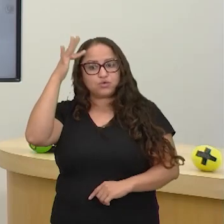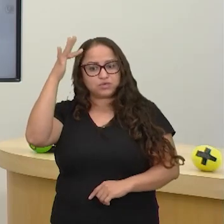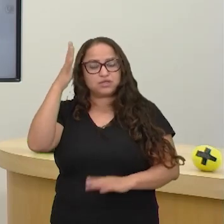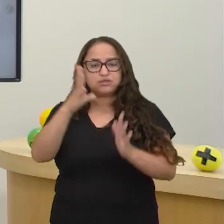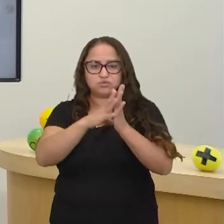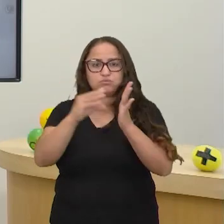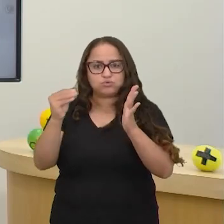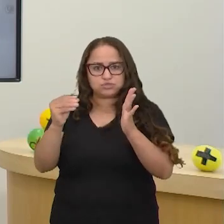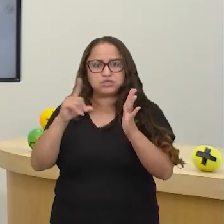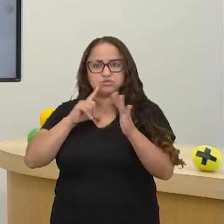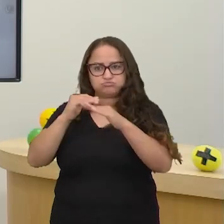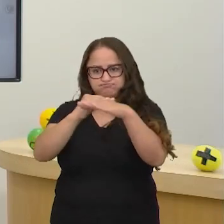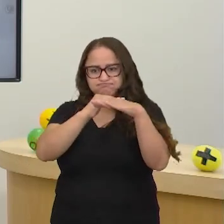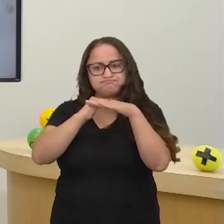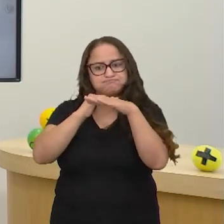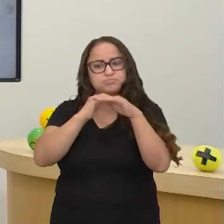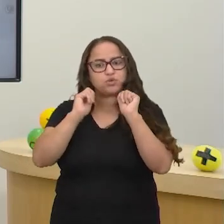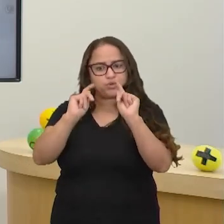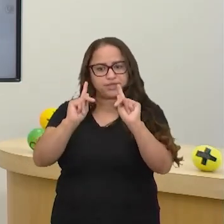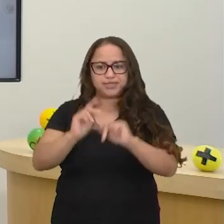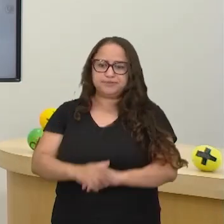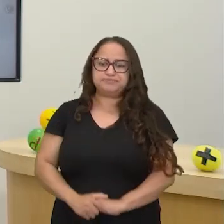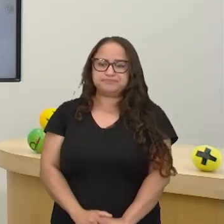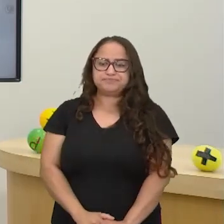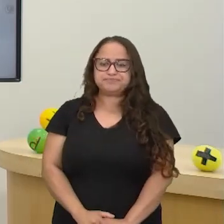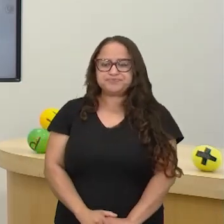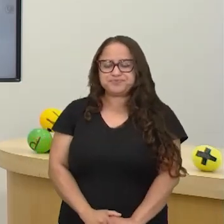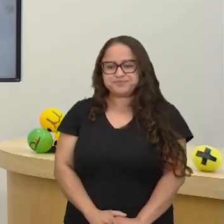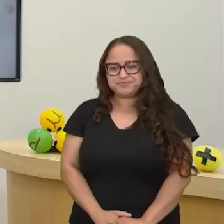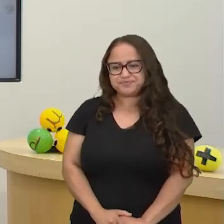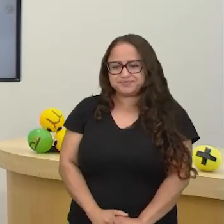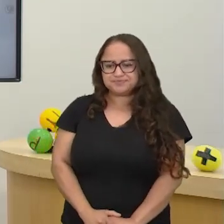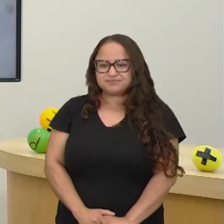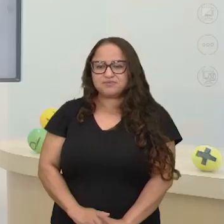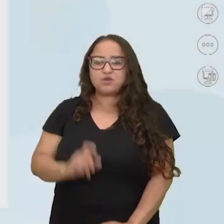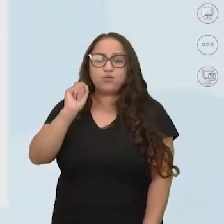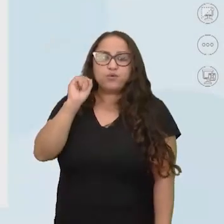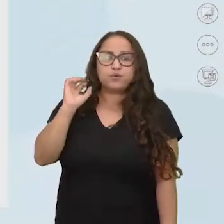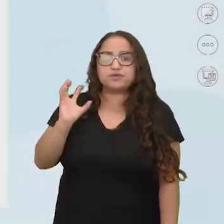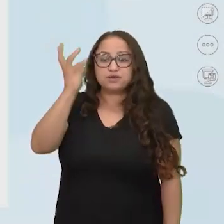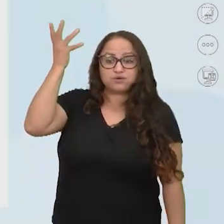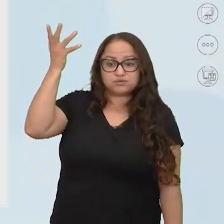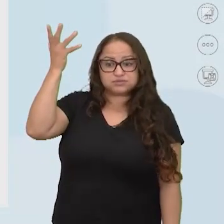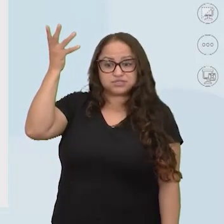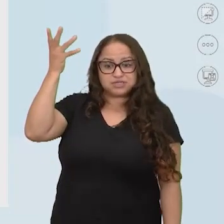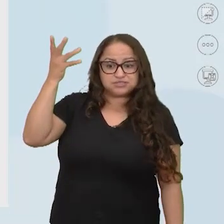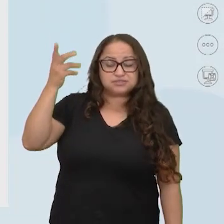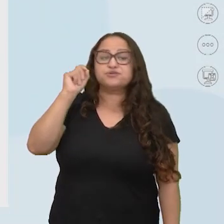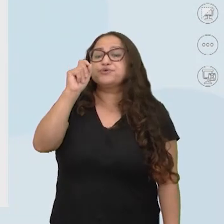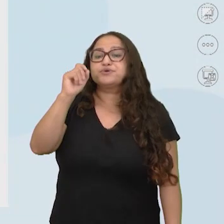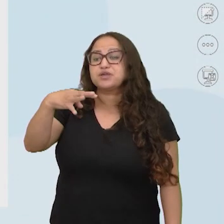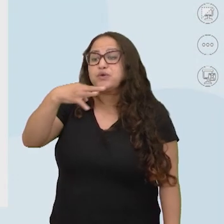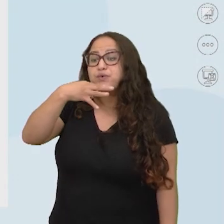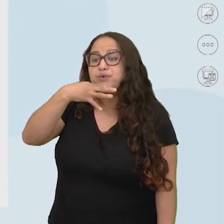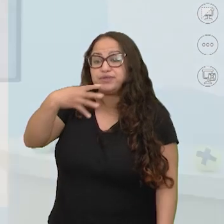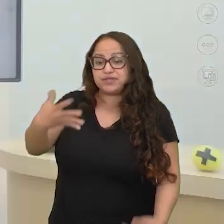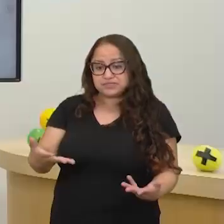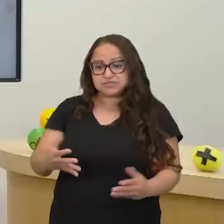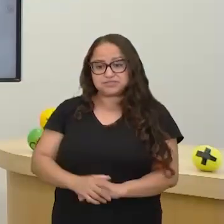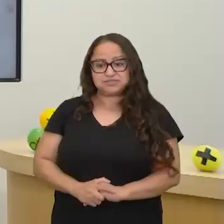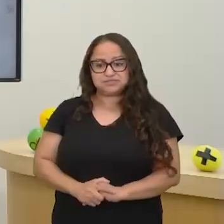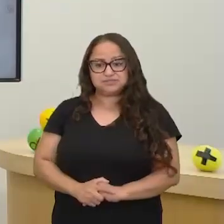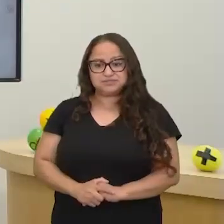padrão. Beleza? O que acontece, pessoal? O que acontece é, o que a gente conhece ali? A gente